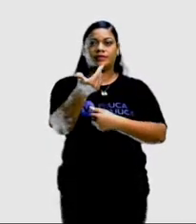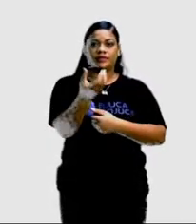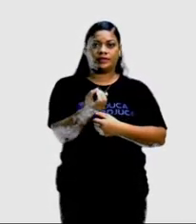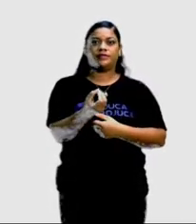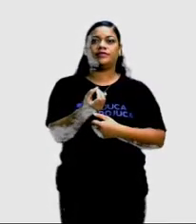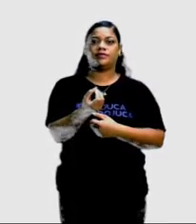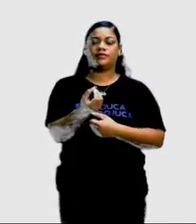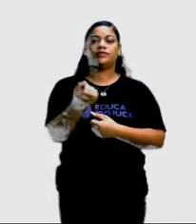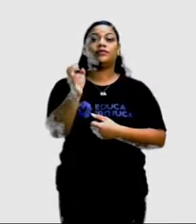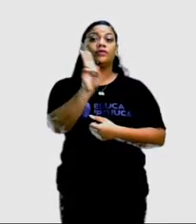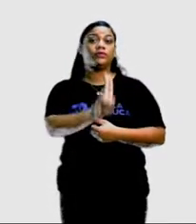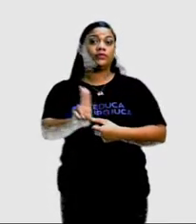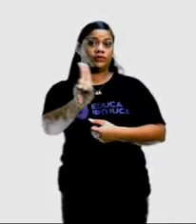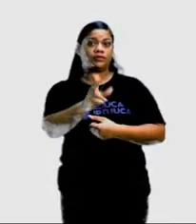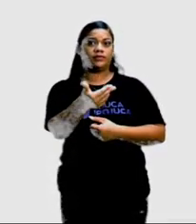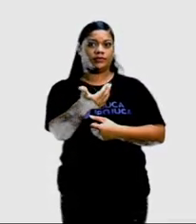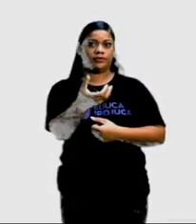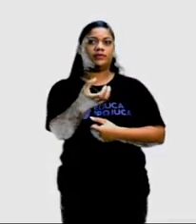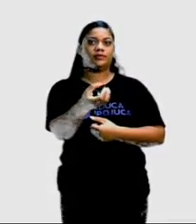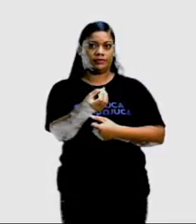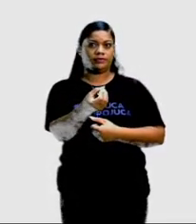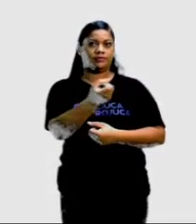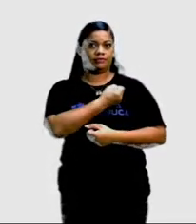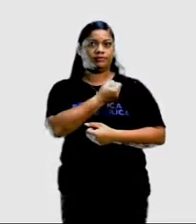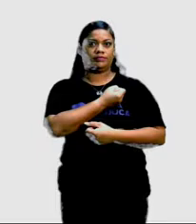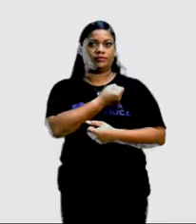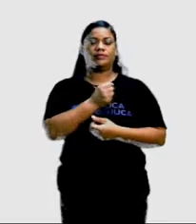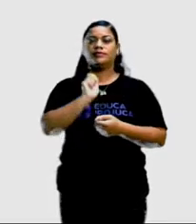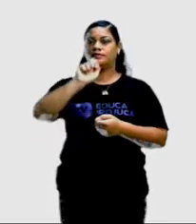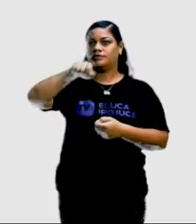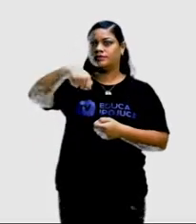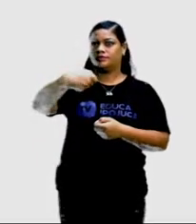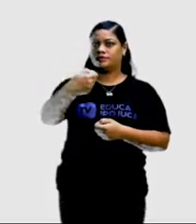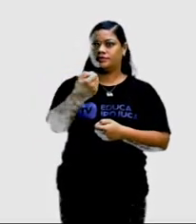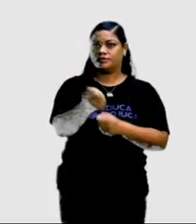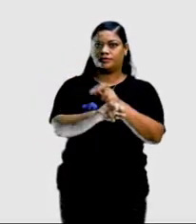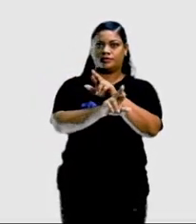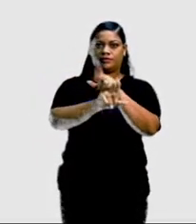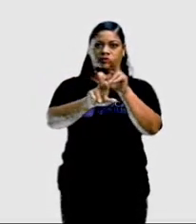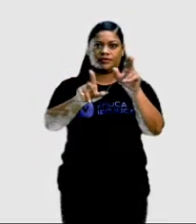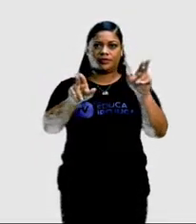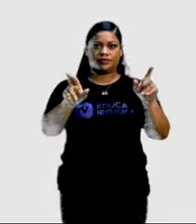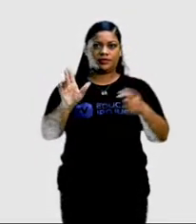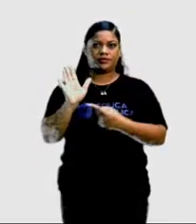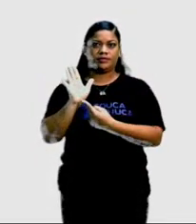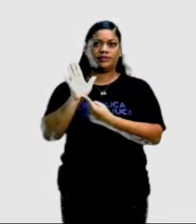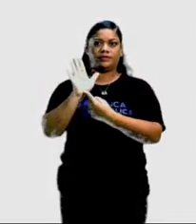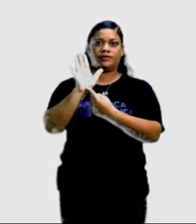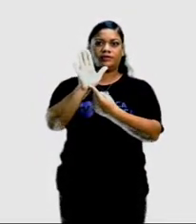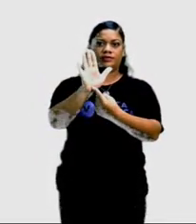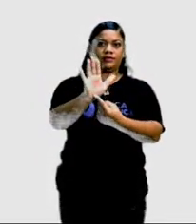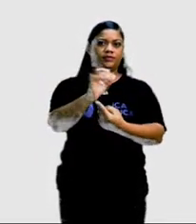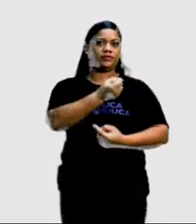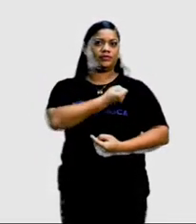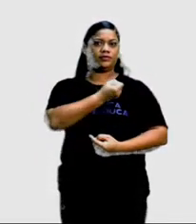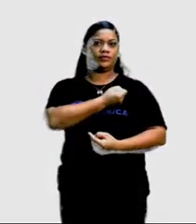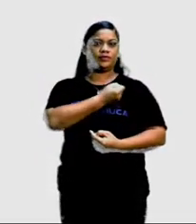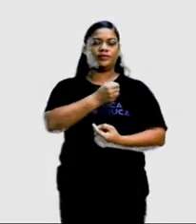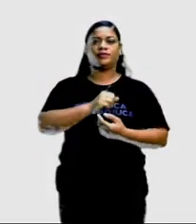ou utiliza 10 algarismos. Símbolos diferentes para representar todos os